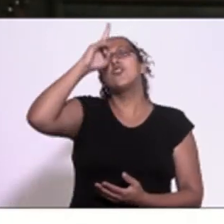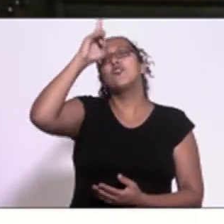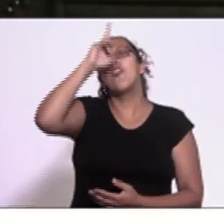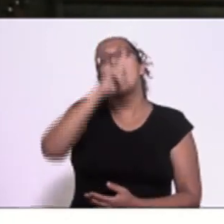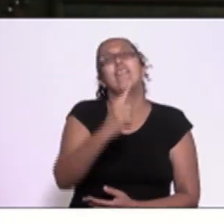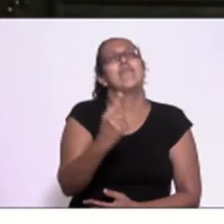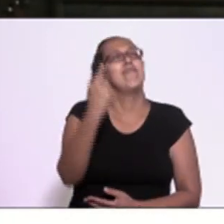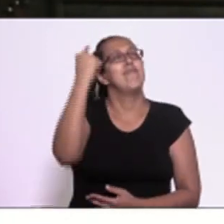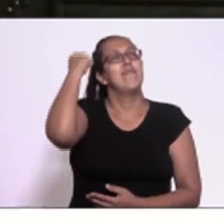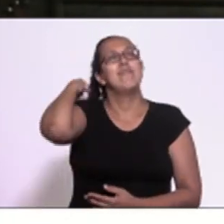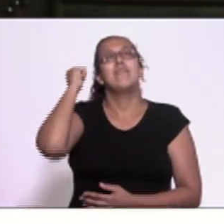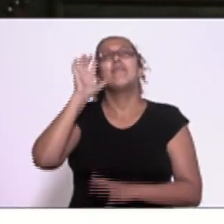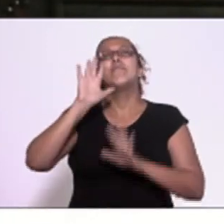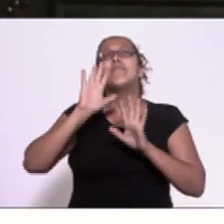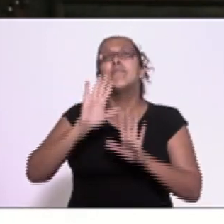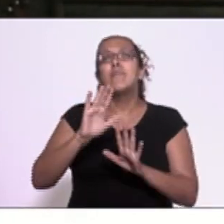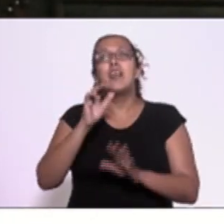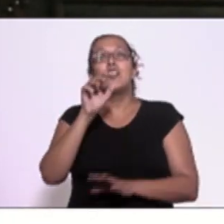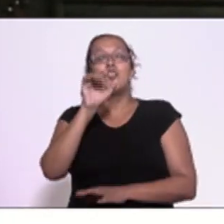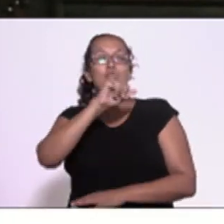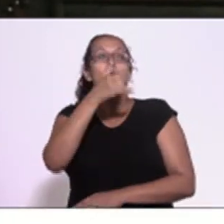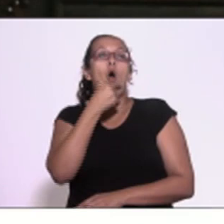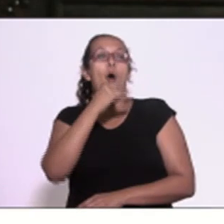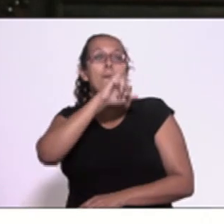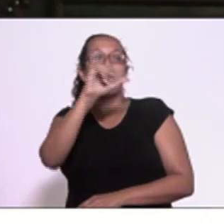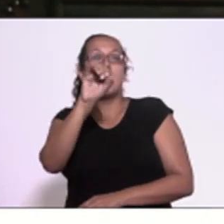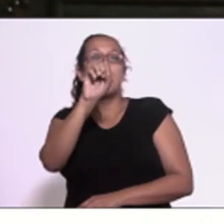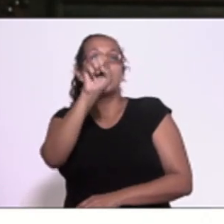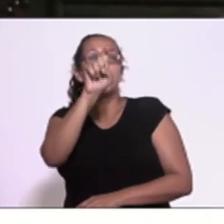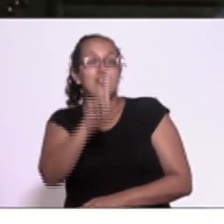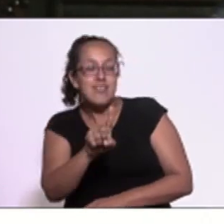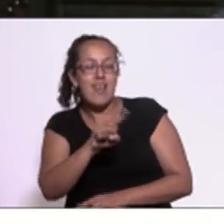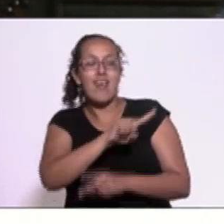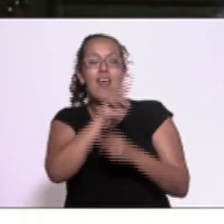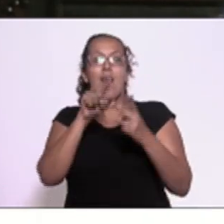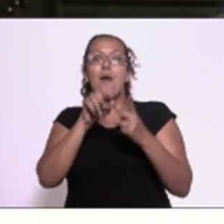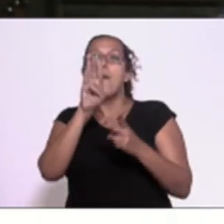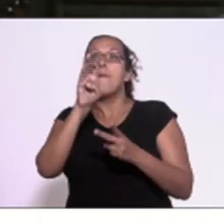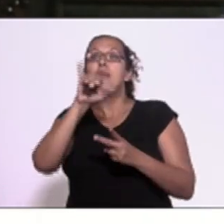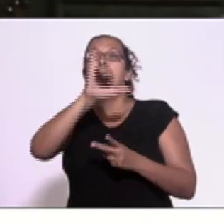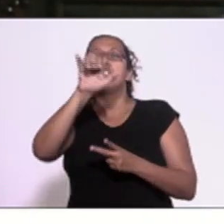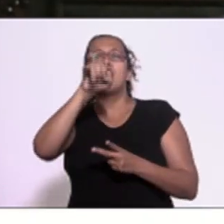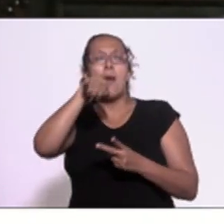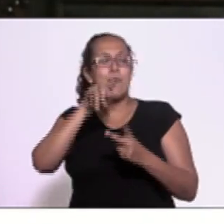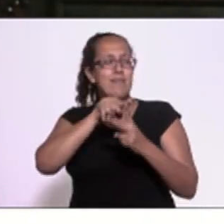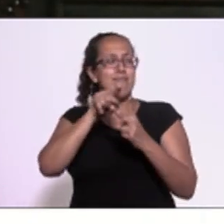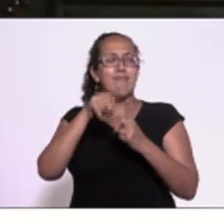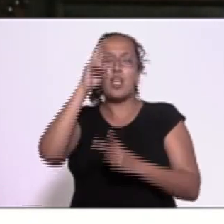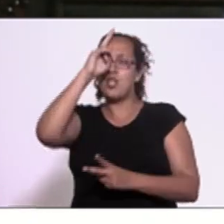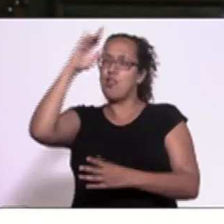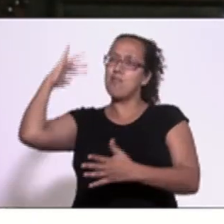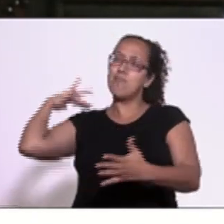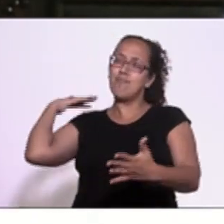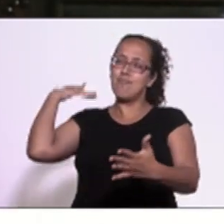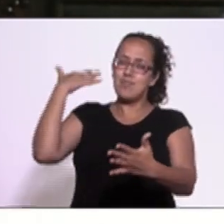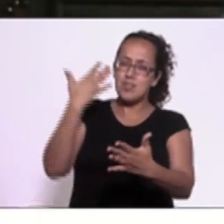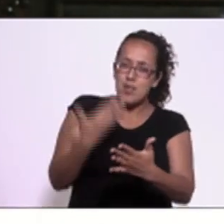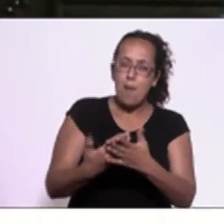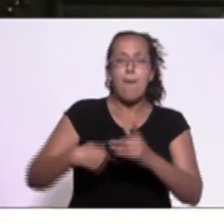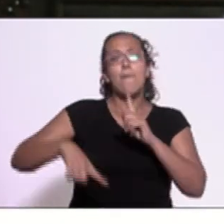nacional, completada por José Bonifácio e Benjamin Constant. Lembro-lhes que os positivistas